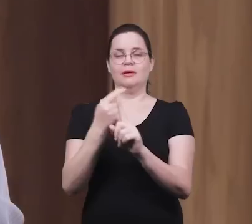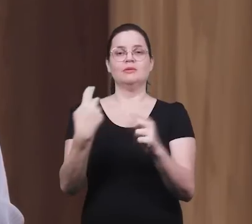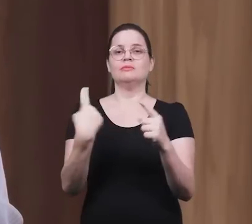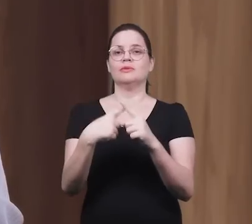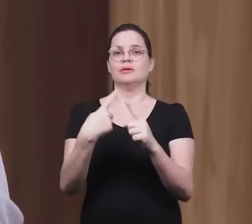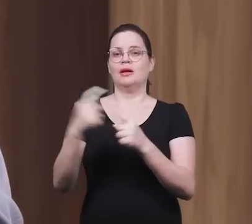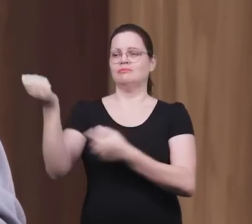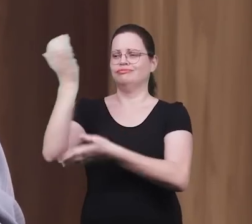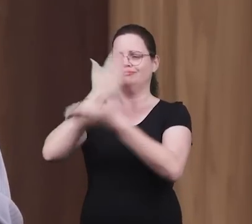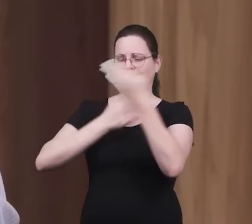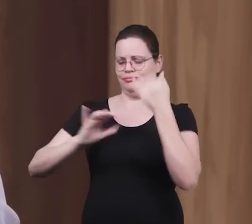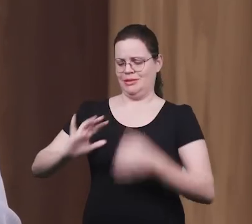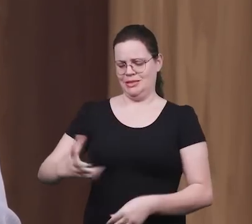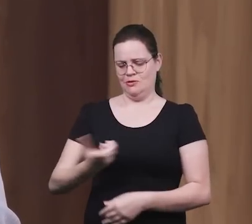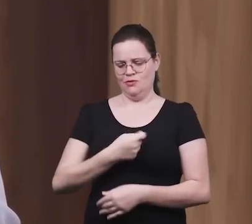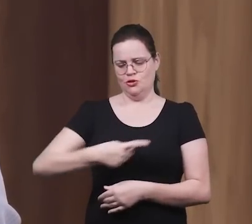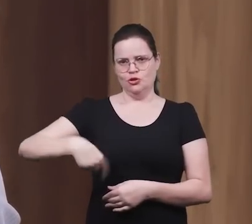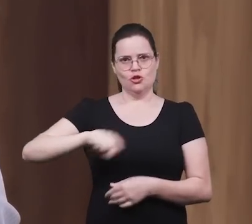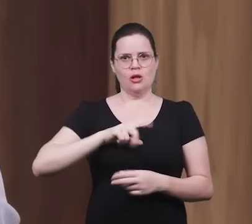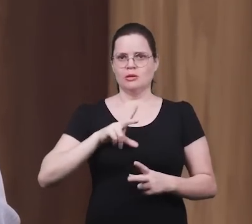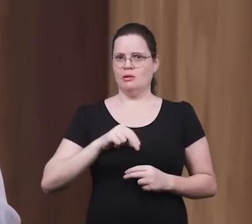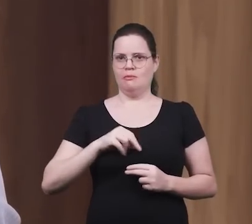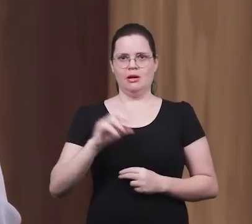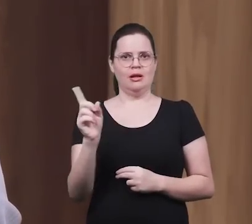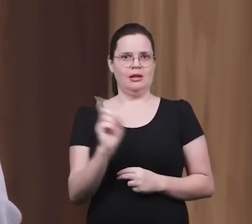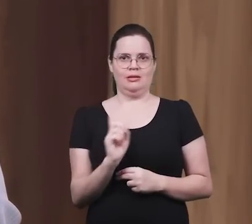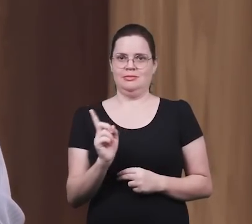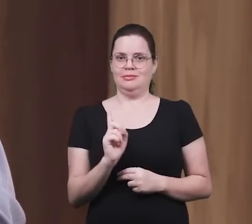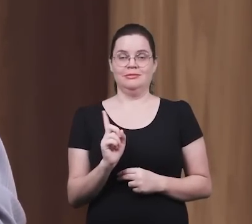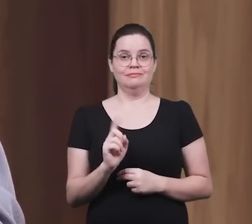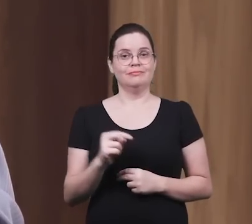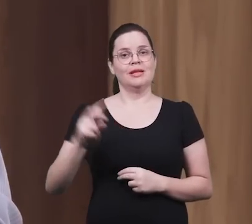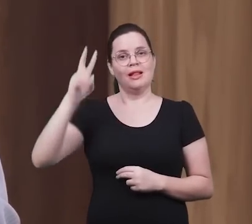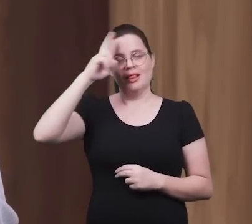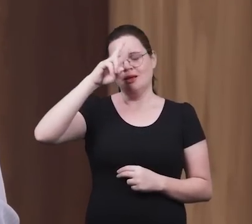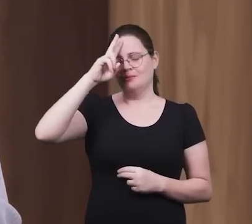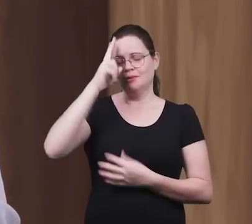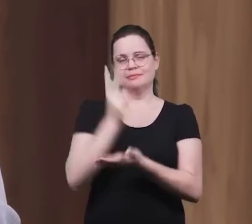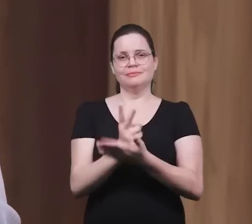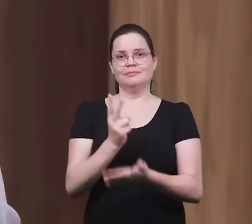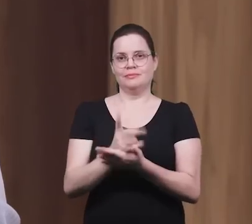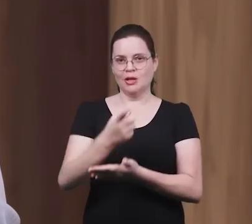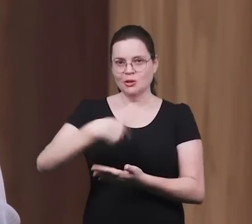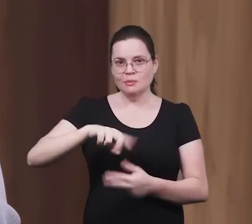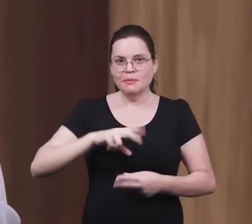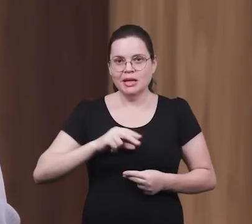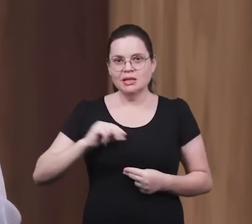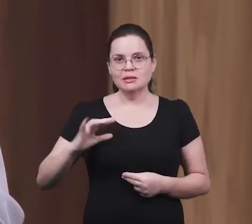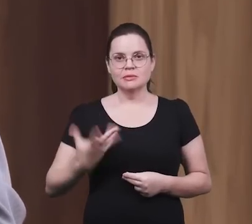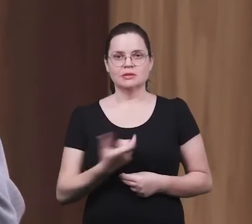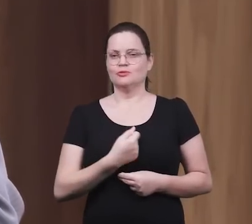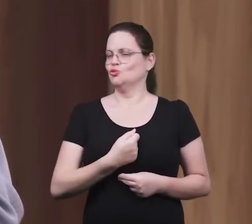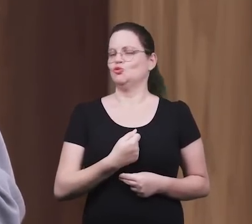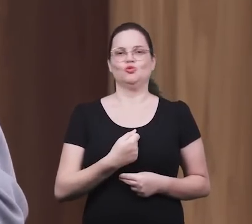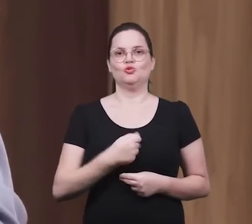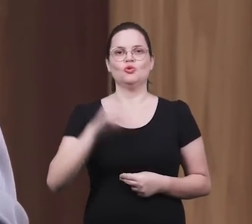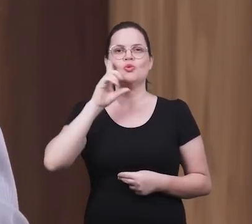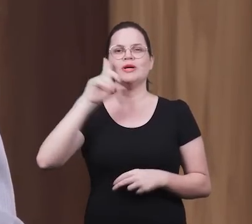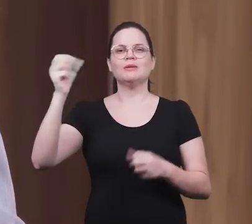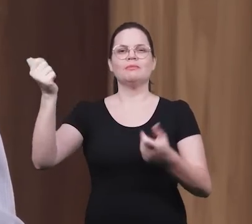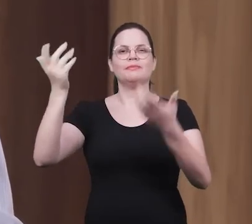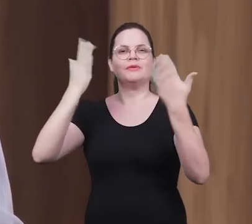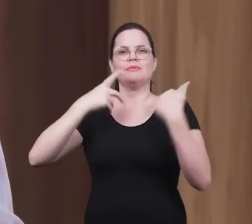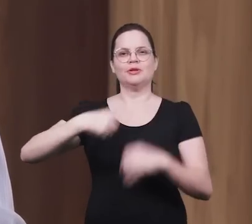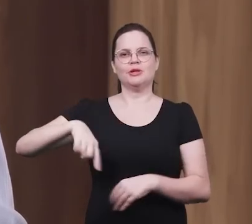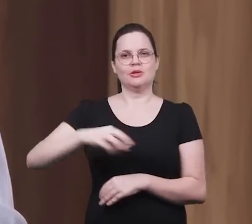pela salvação, porque nós não somos merecedores de nada. Nós temos que lembrar sempre disso, nós não merecemos aquilo que Deus